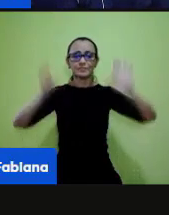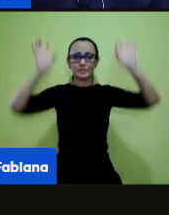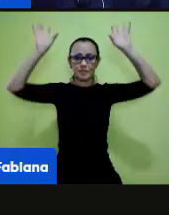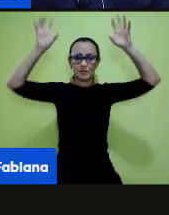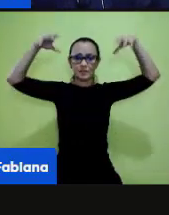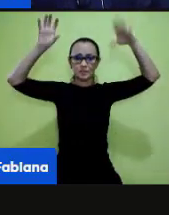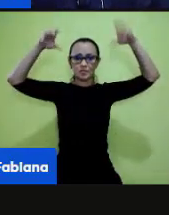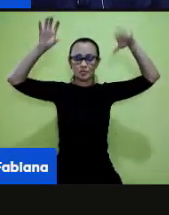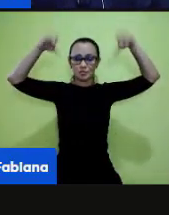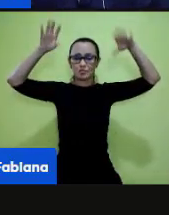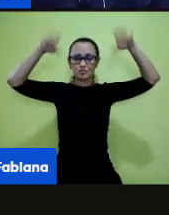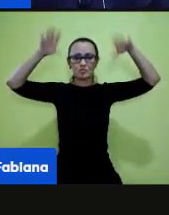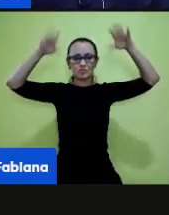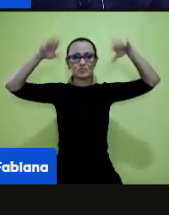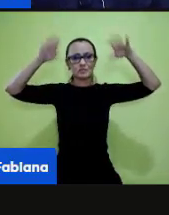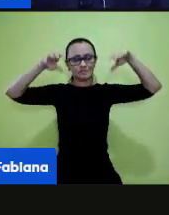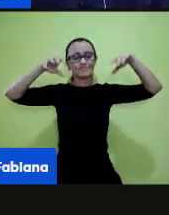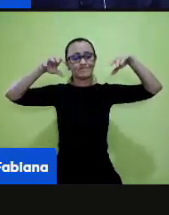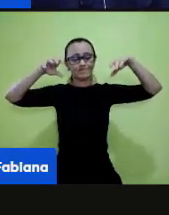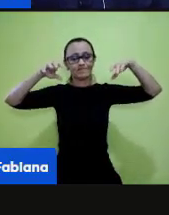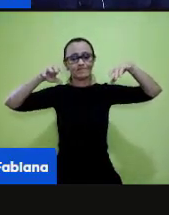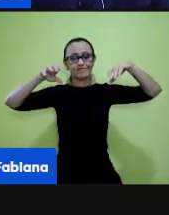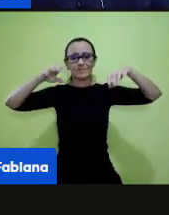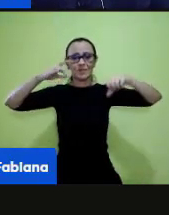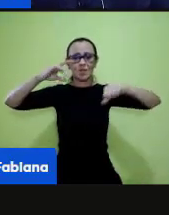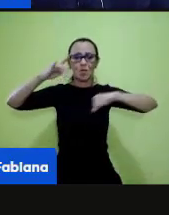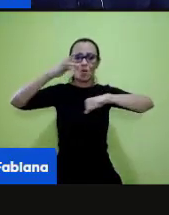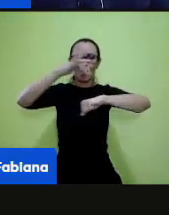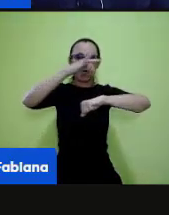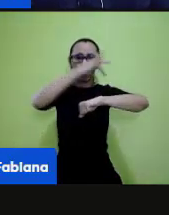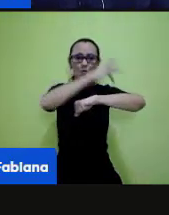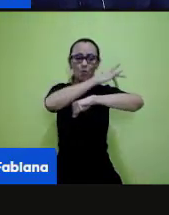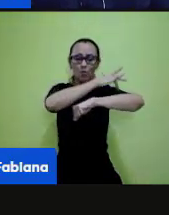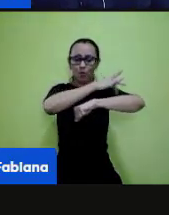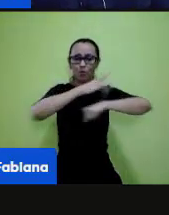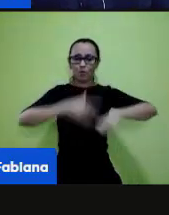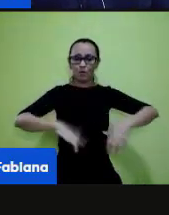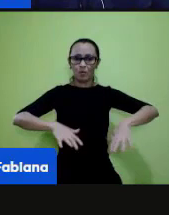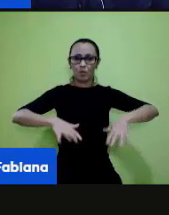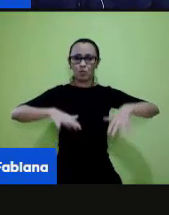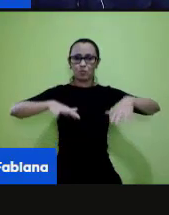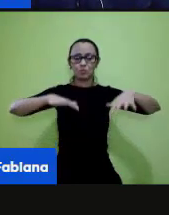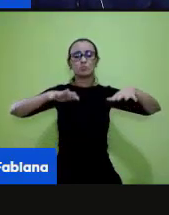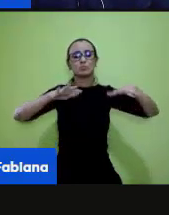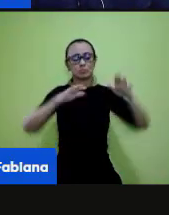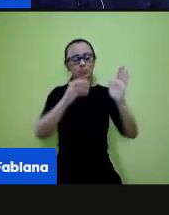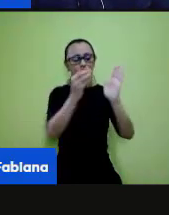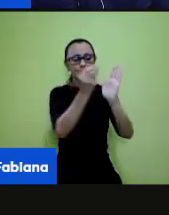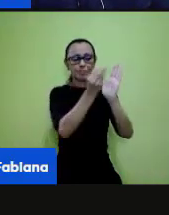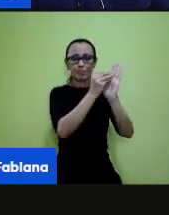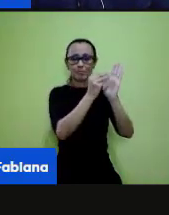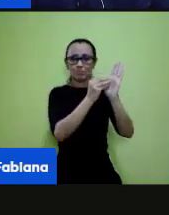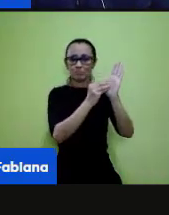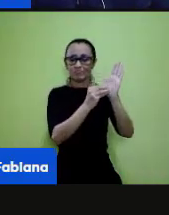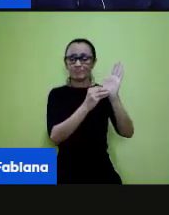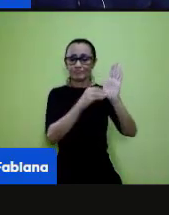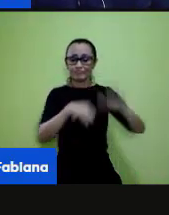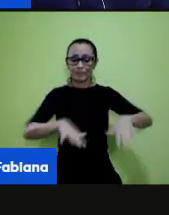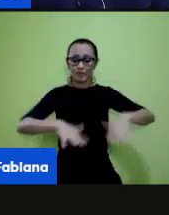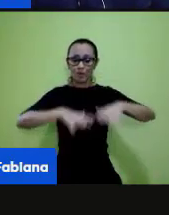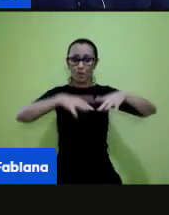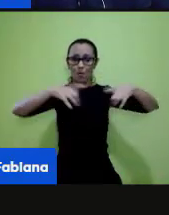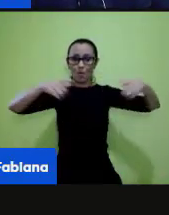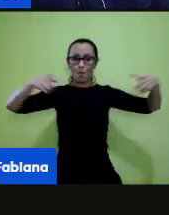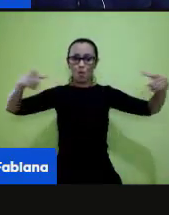incidência vetorial, aumenta a questão dos mosquitos, é por conta daqueles ovos também que foram colocados no período anterior. Esses